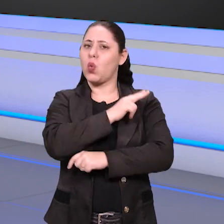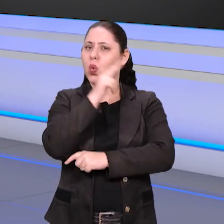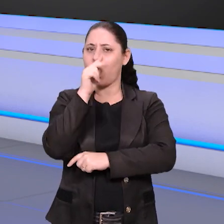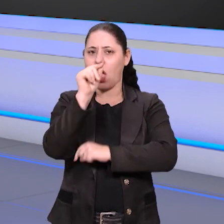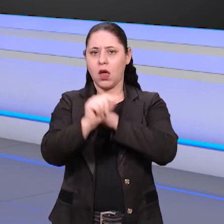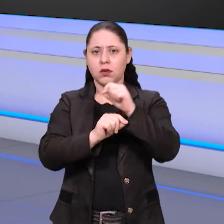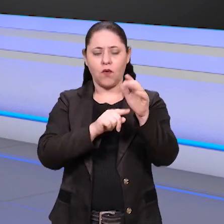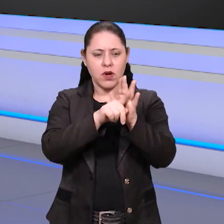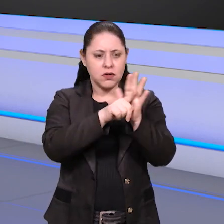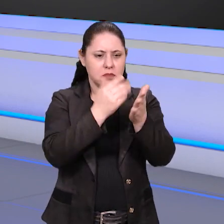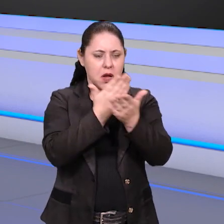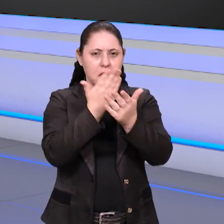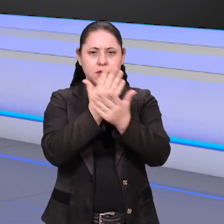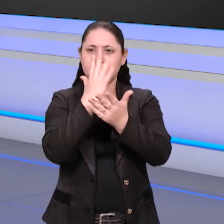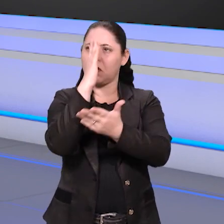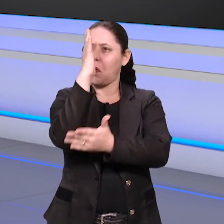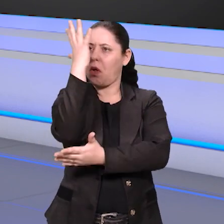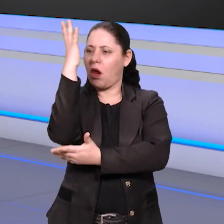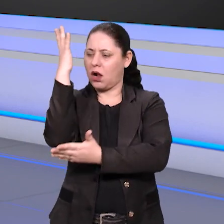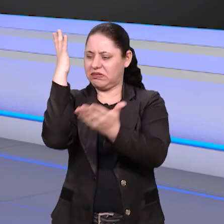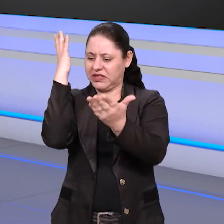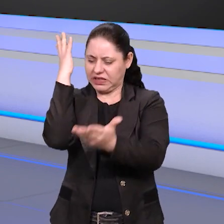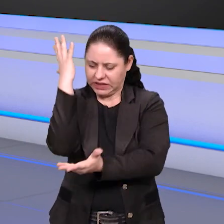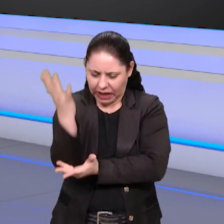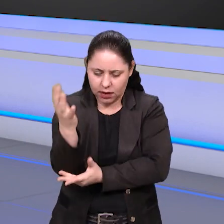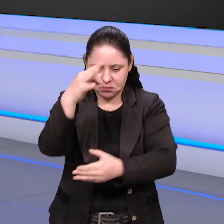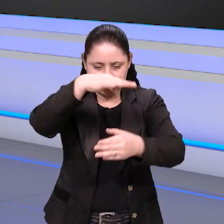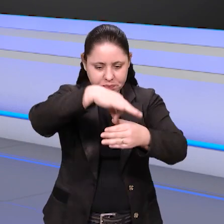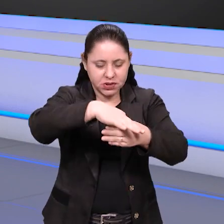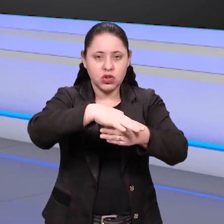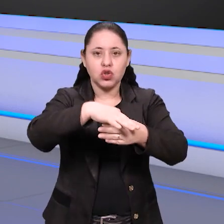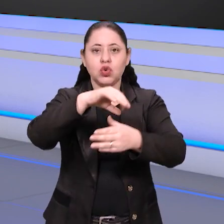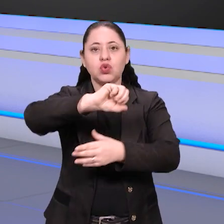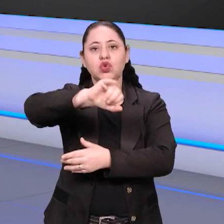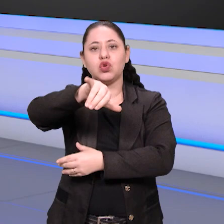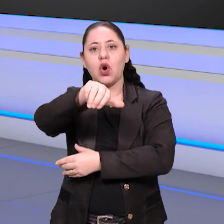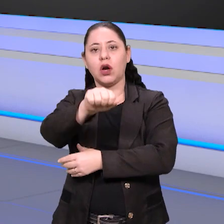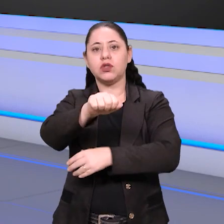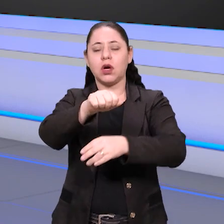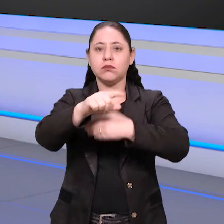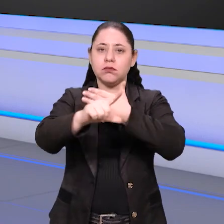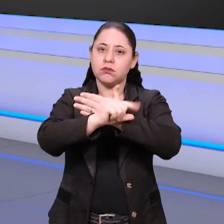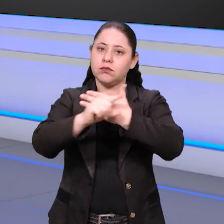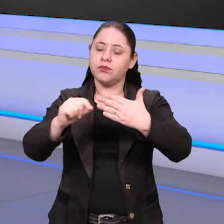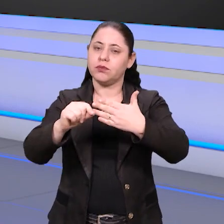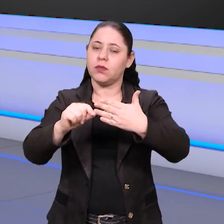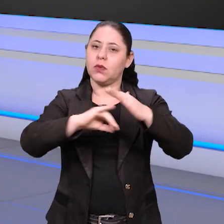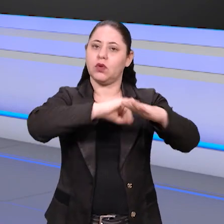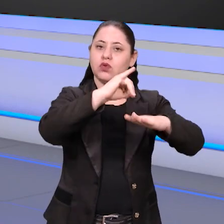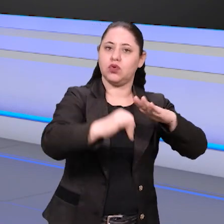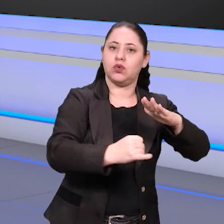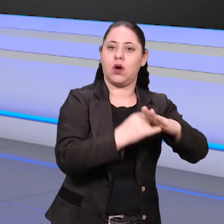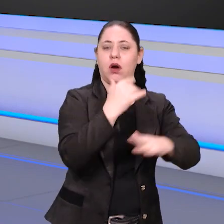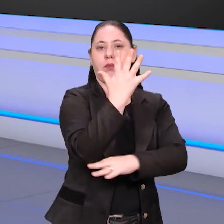medidas urgentes para apurar o desmatamento e o plantio de soja no Pantanal. Entidades ambientais e sociedade